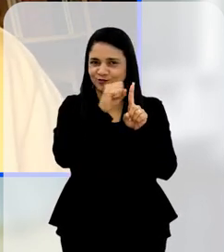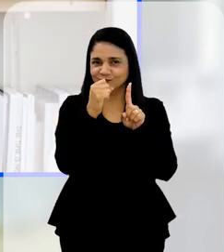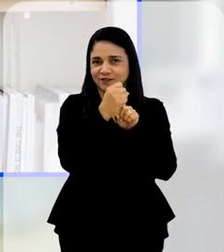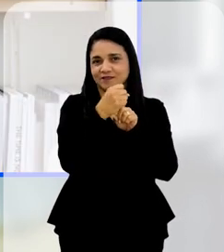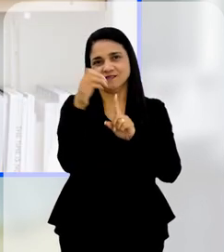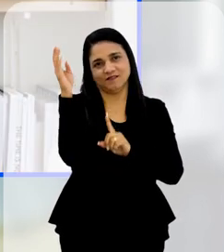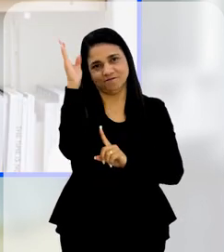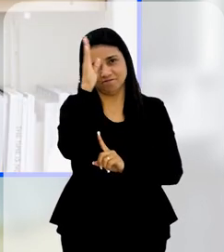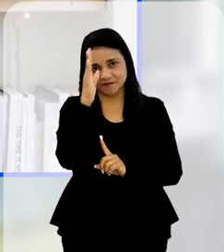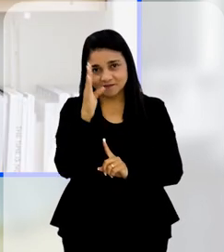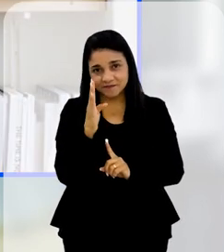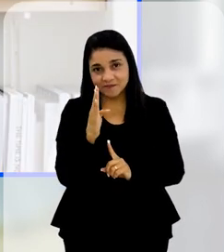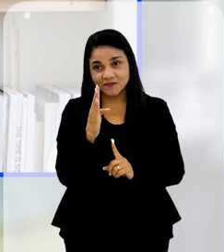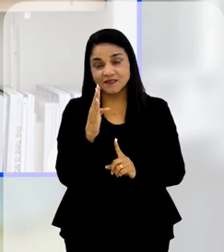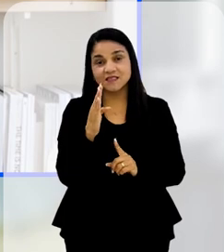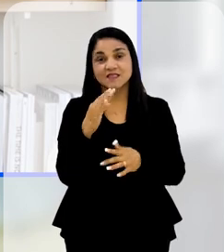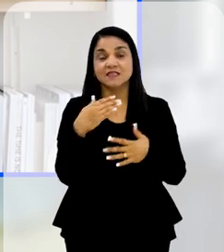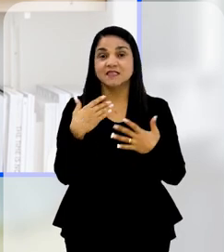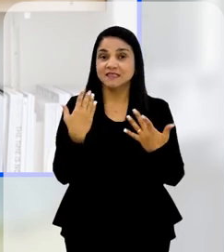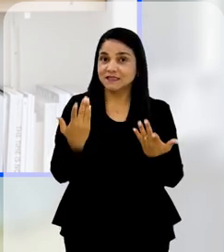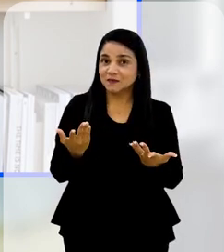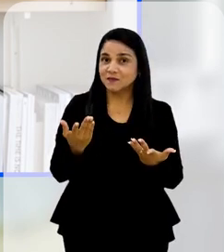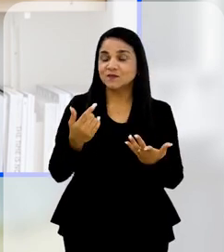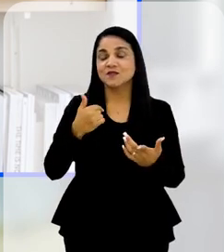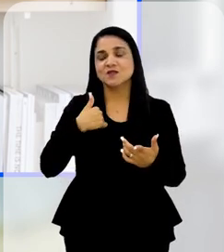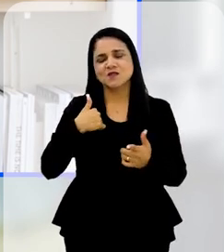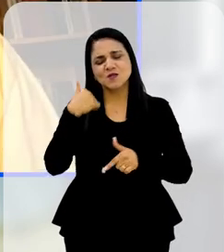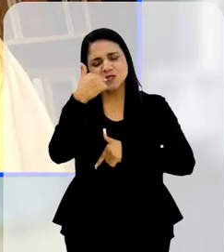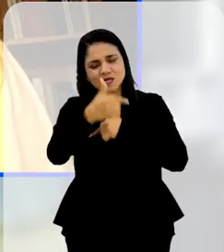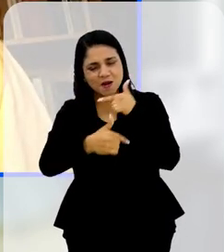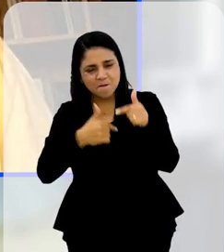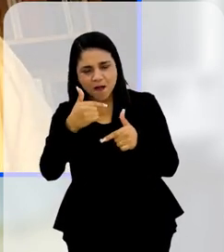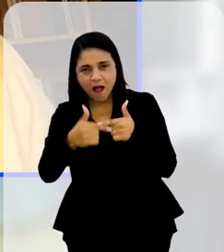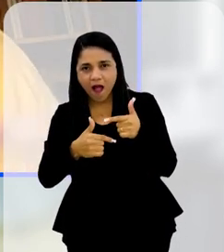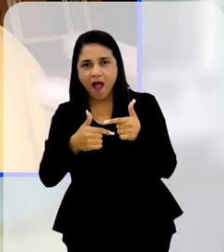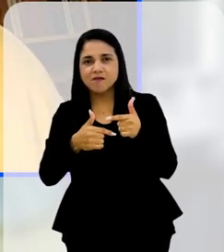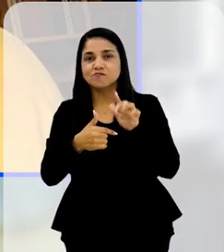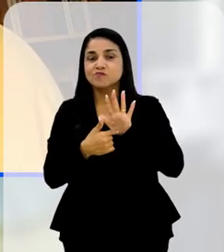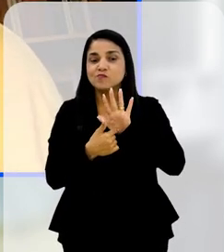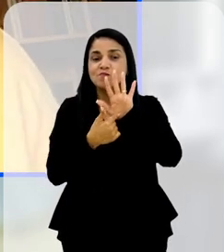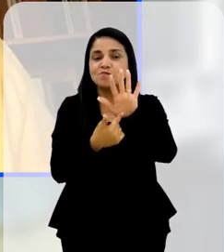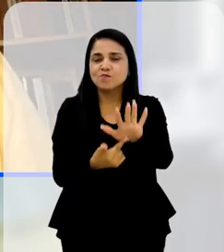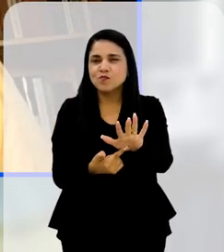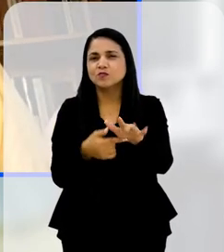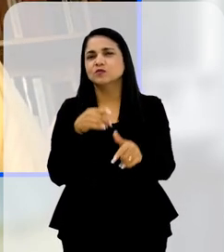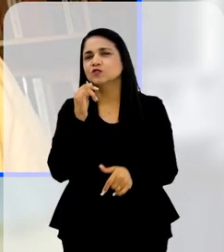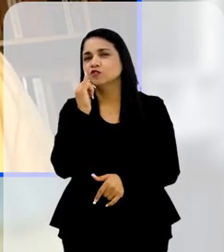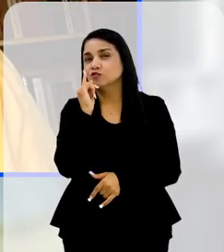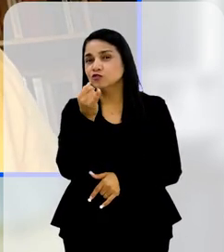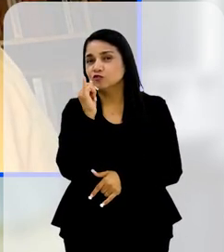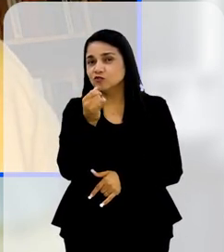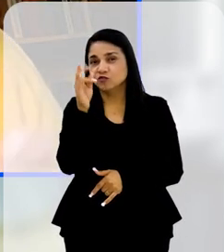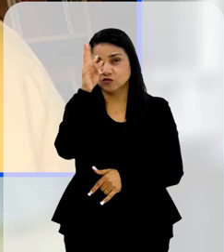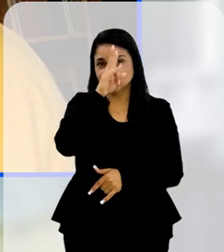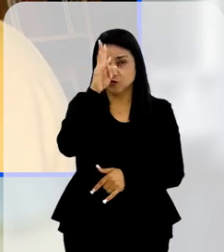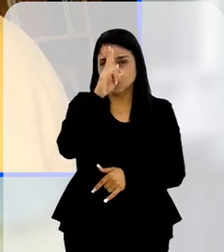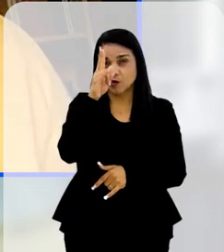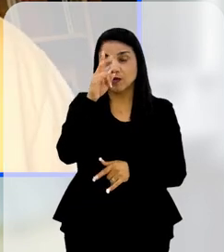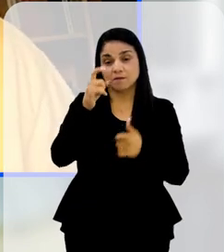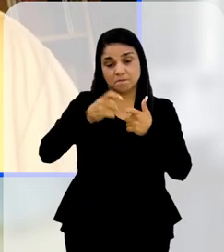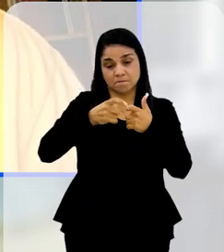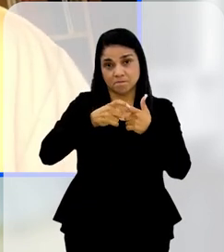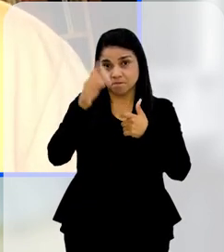né? Então, a gente faz um trabalho que resgata um pouco a história da medicina no Brasil e a história do ensino